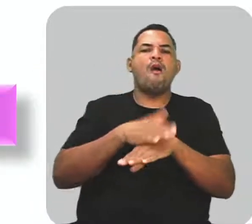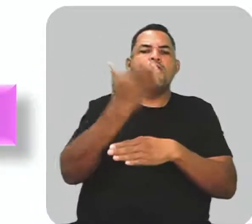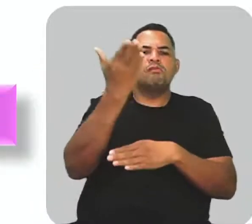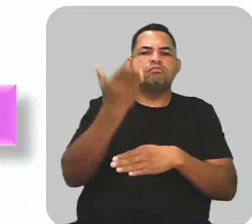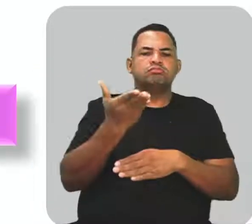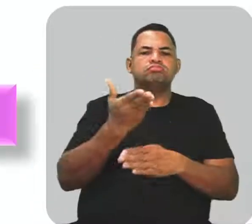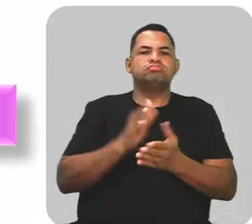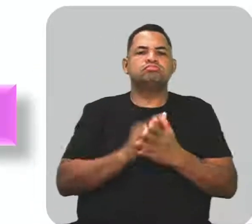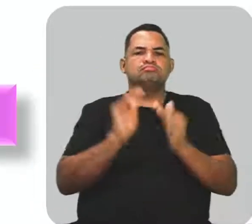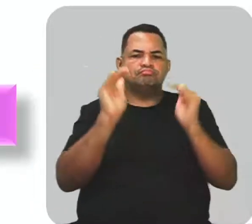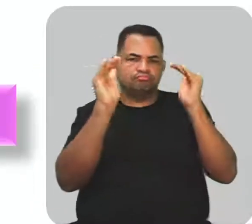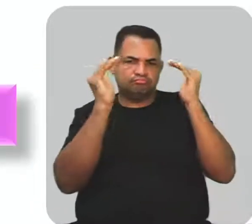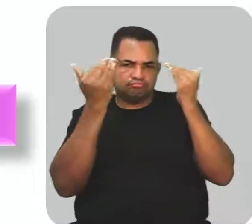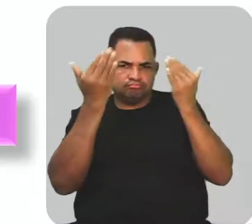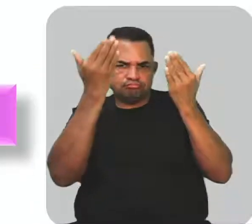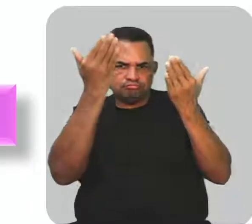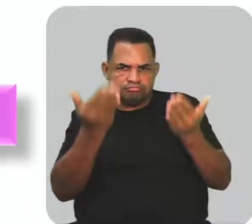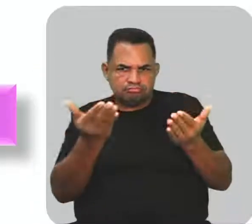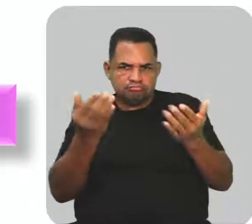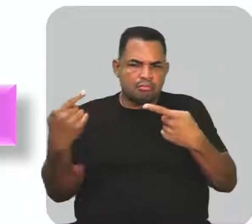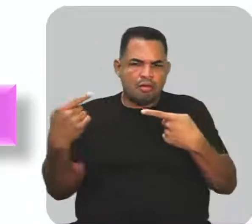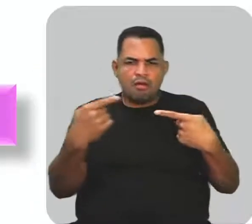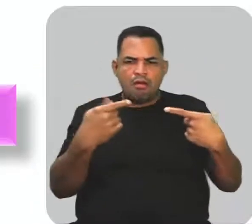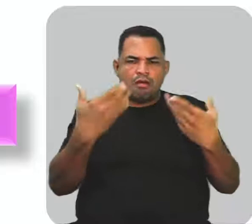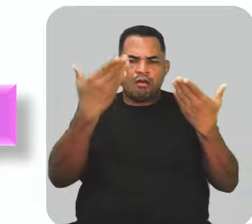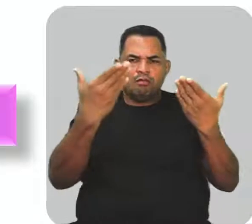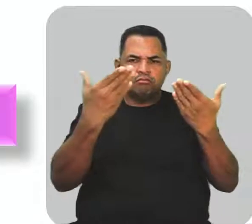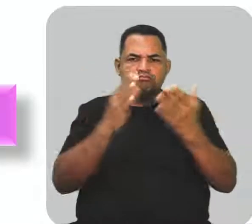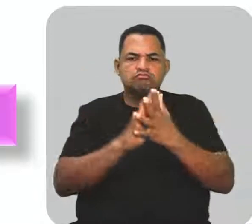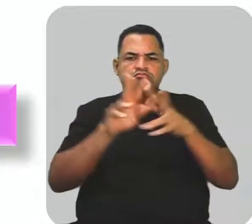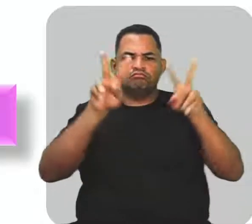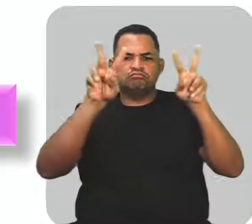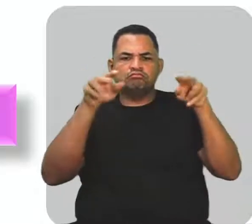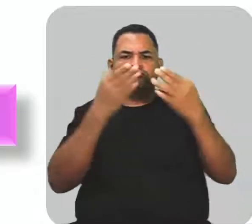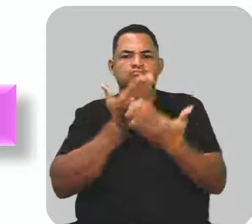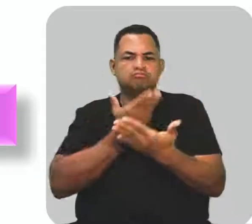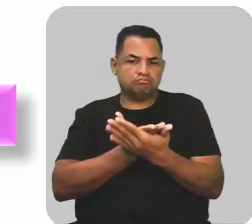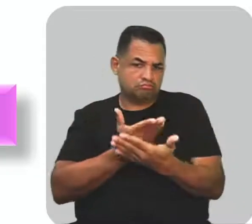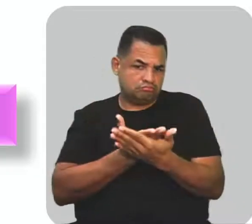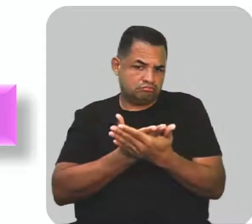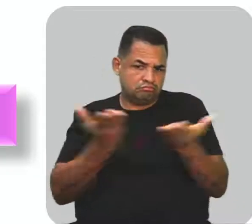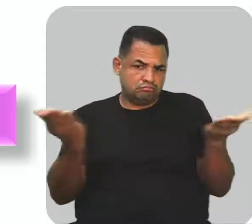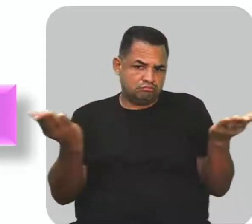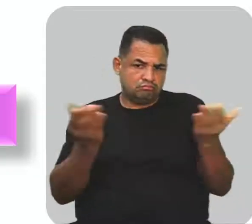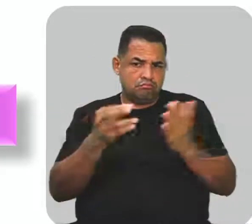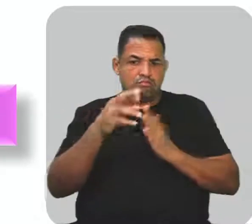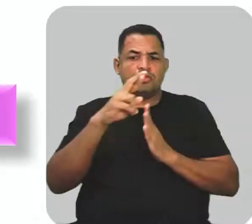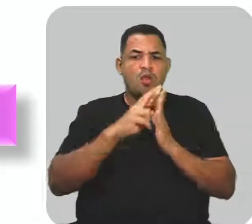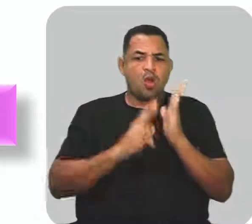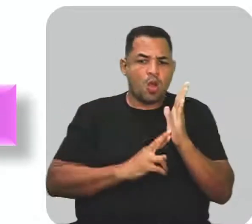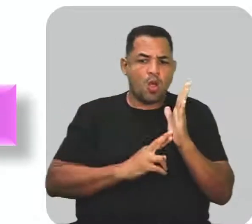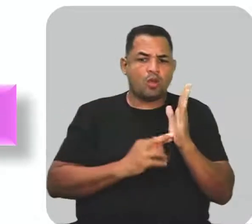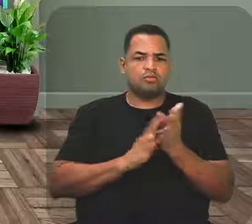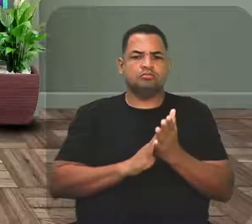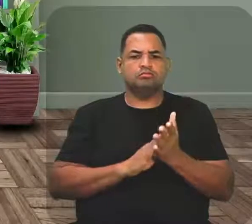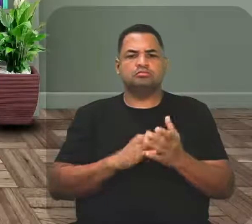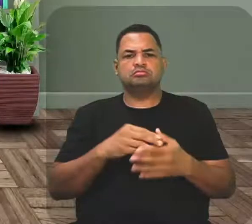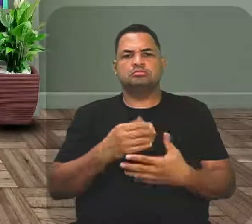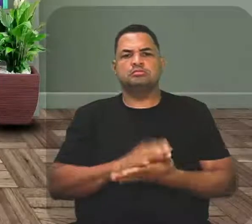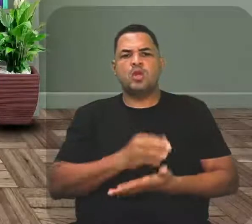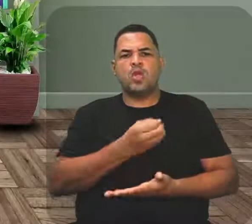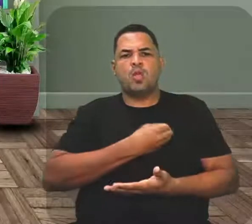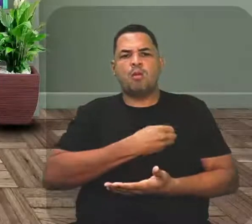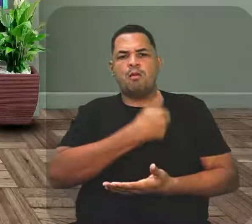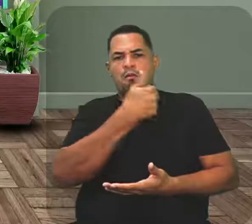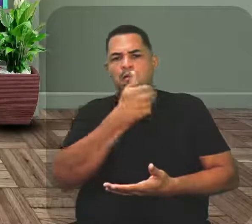para atenção, né, em relação temas a serem estudados aí para a redação nota 1000,